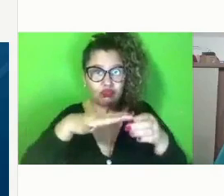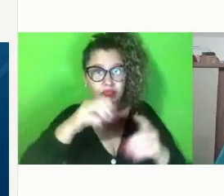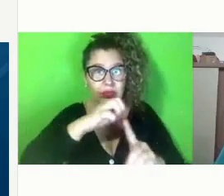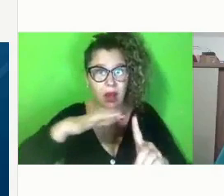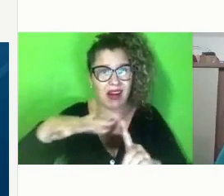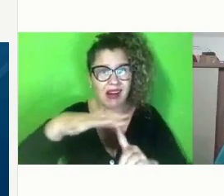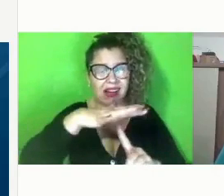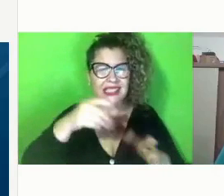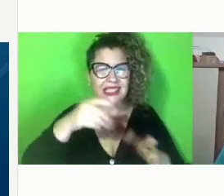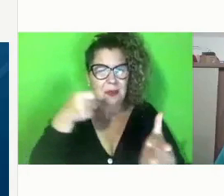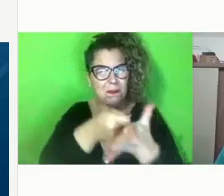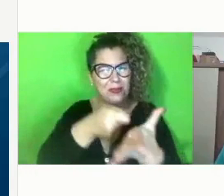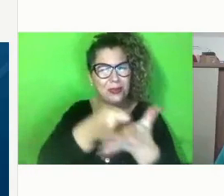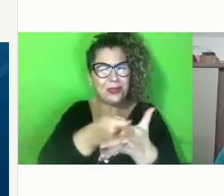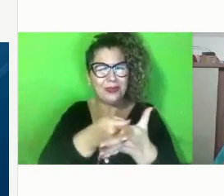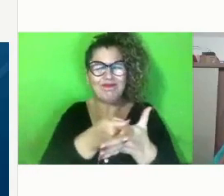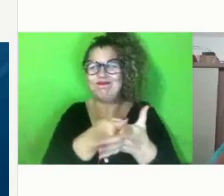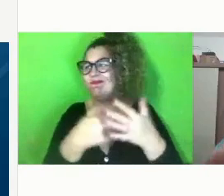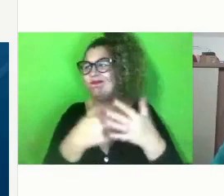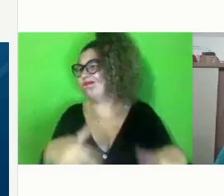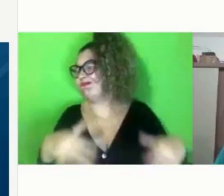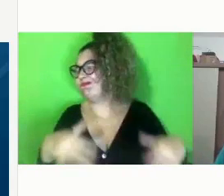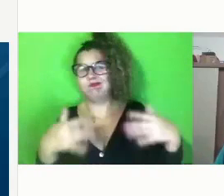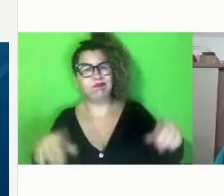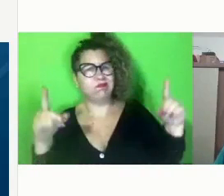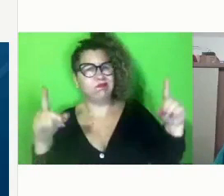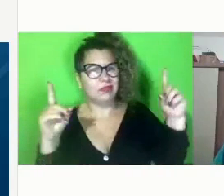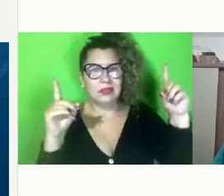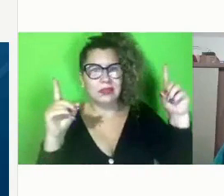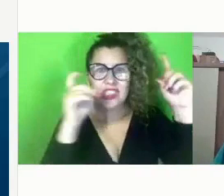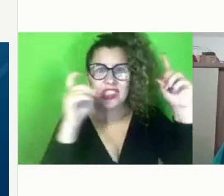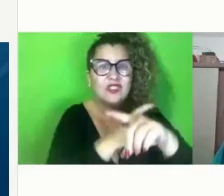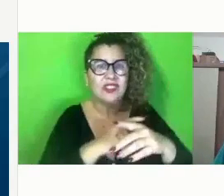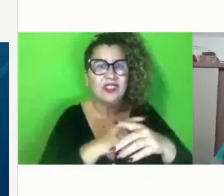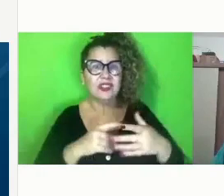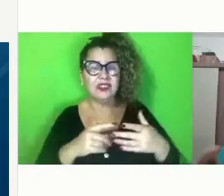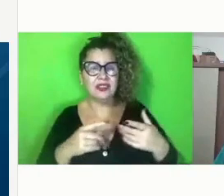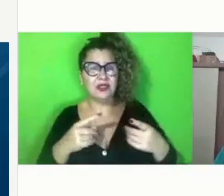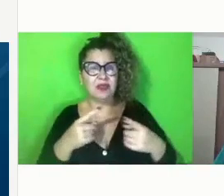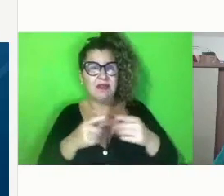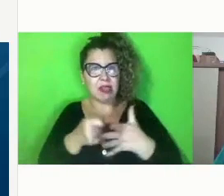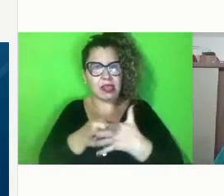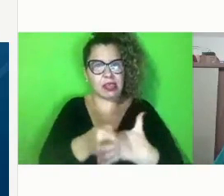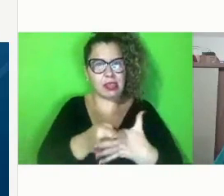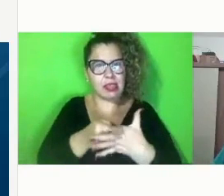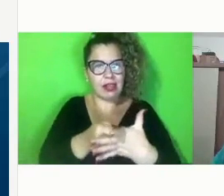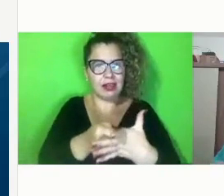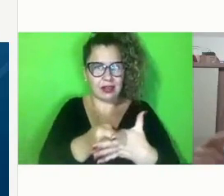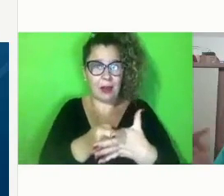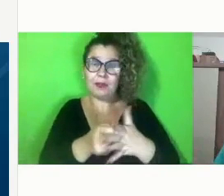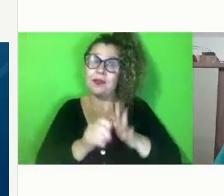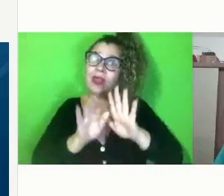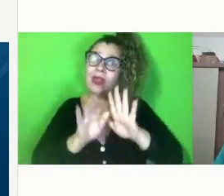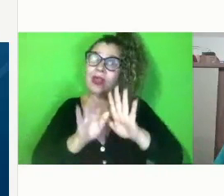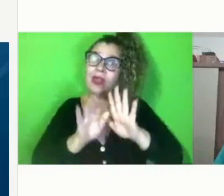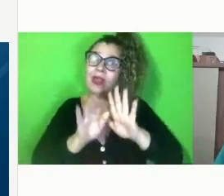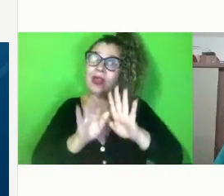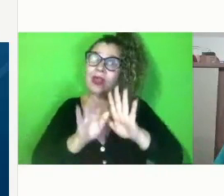dela, sabe, engolir aquilo ali no gargalo mesmo, a força. Eu gosto muito de trabalhar com o que eu chamo de